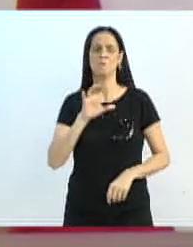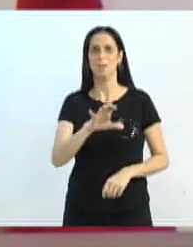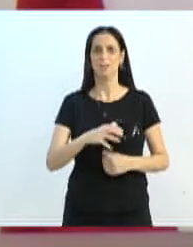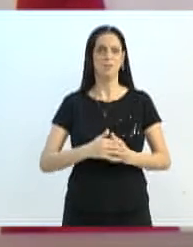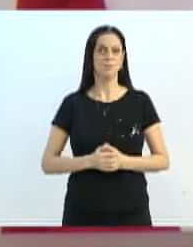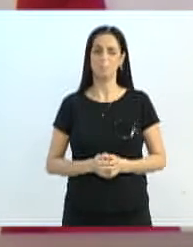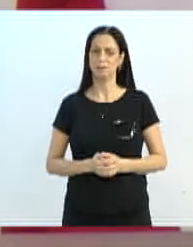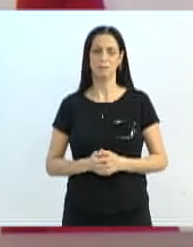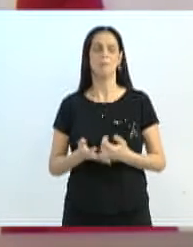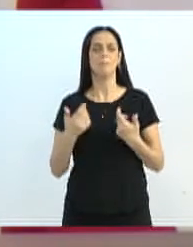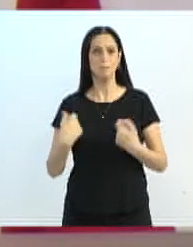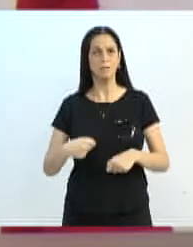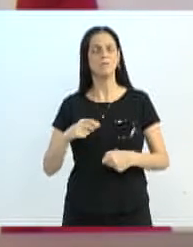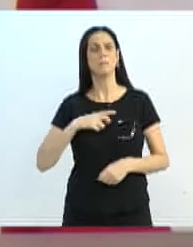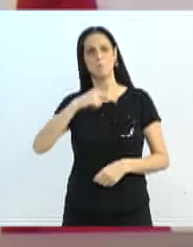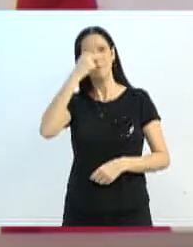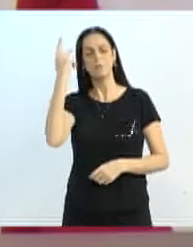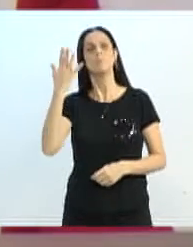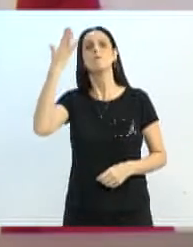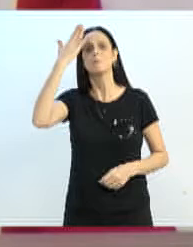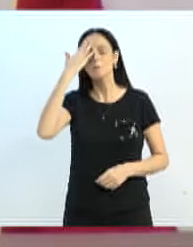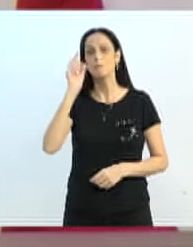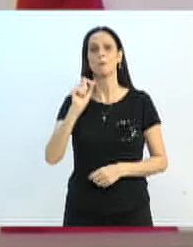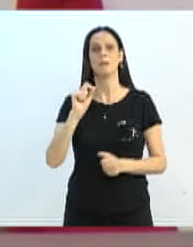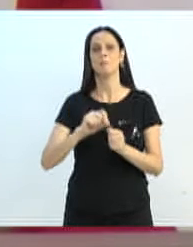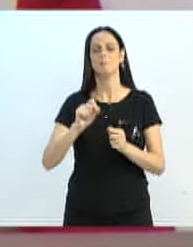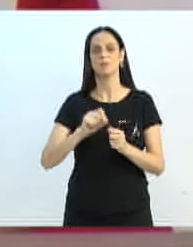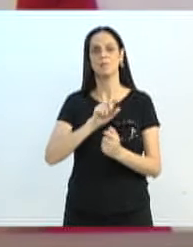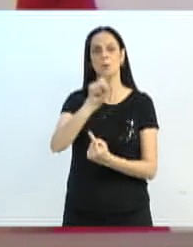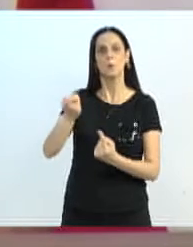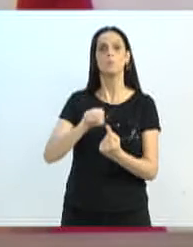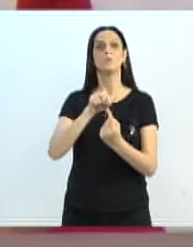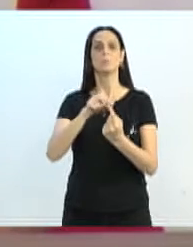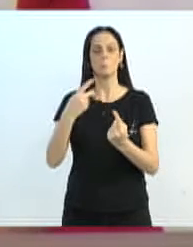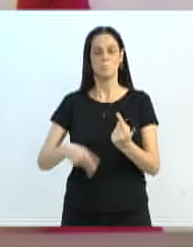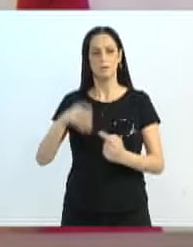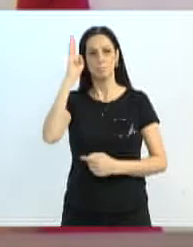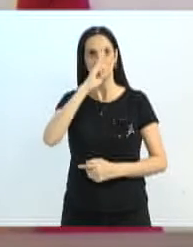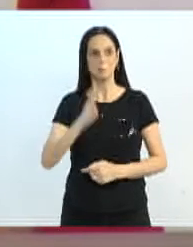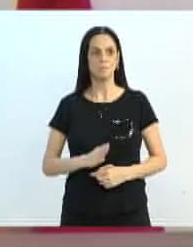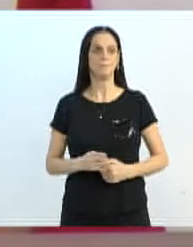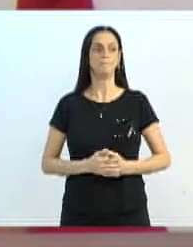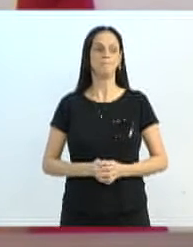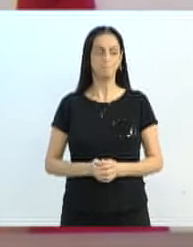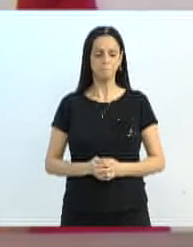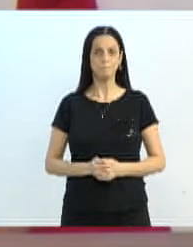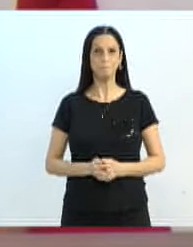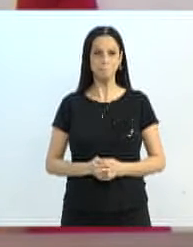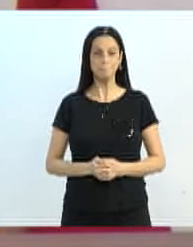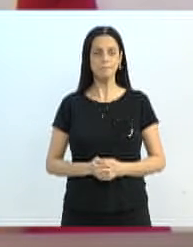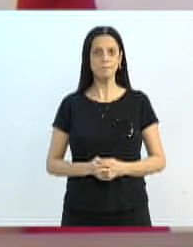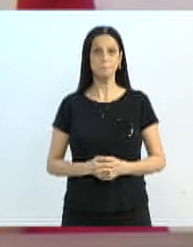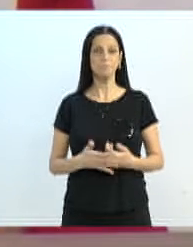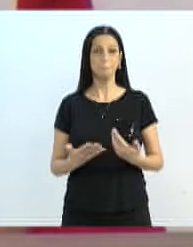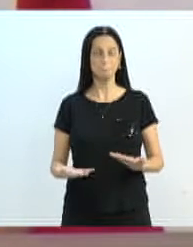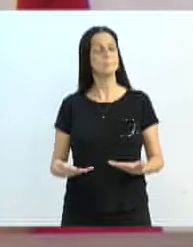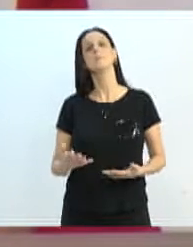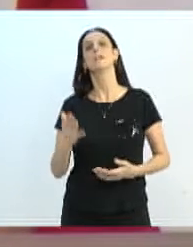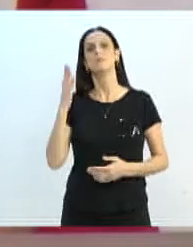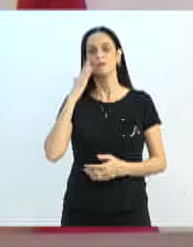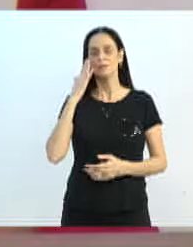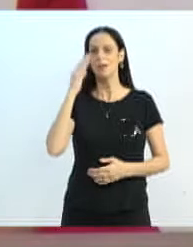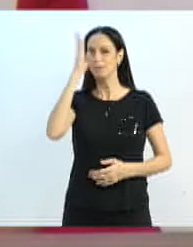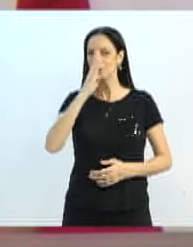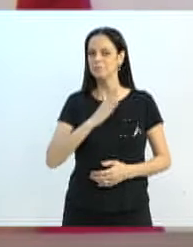sem noção no comando que vamos realmente sair dessa. Pelo contrário, os furos no casco do navio estão por todo